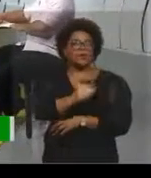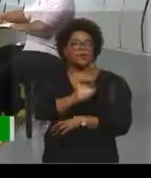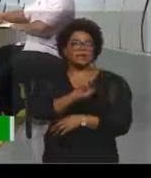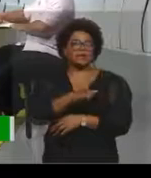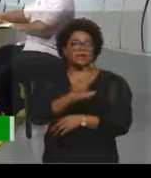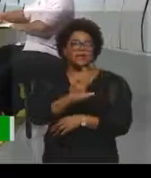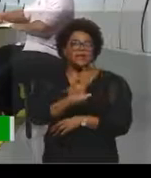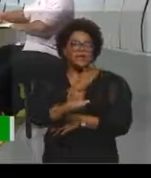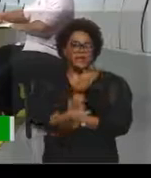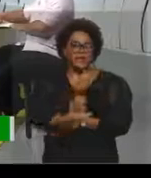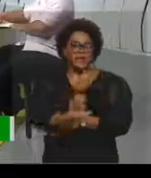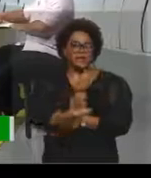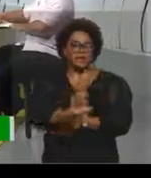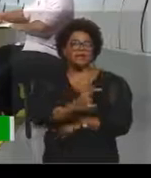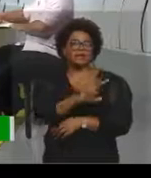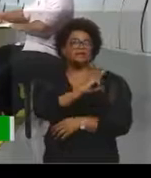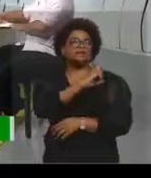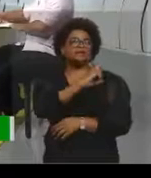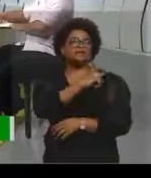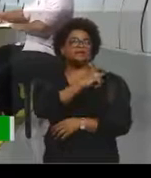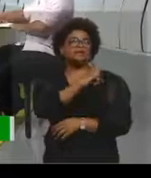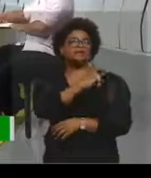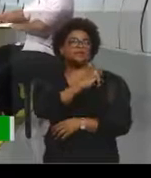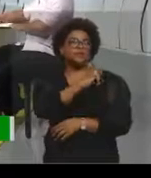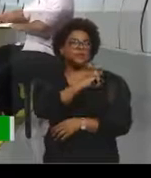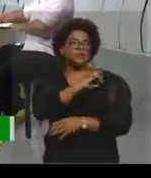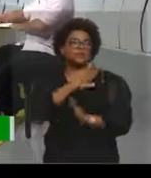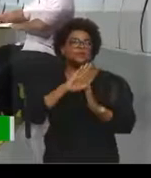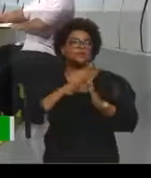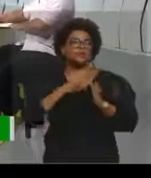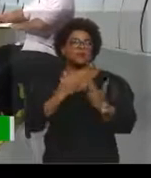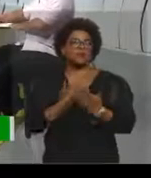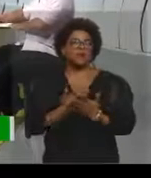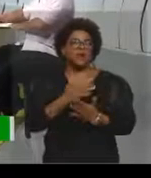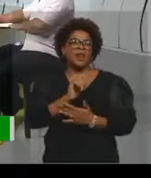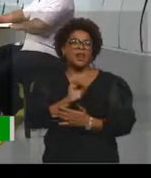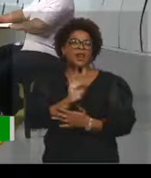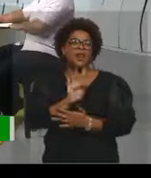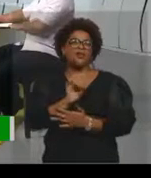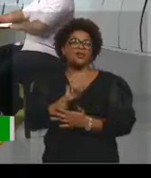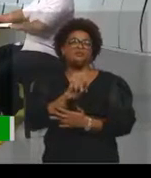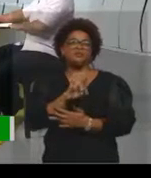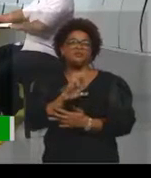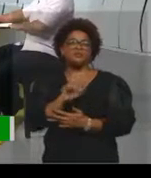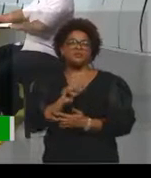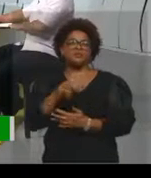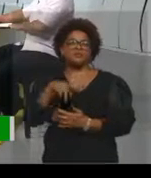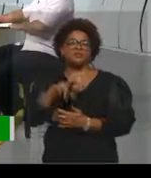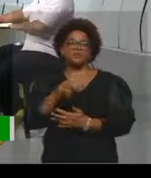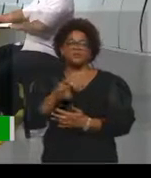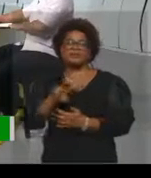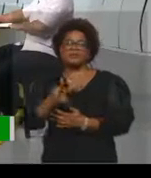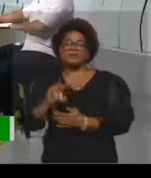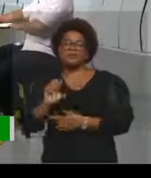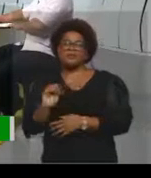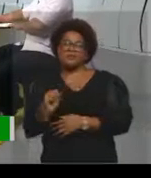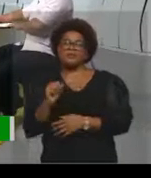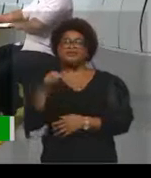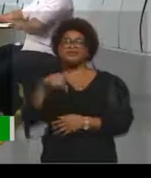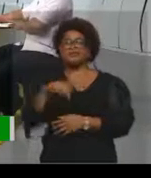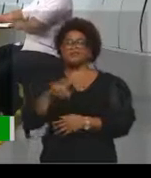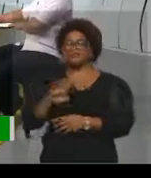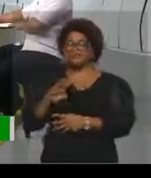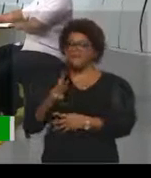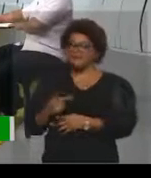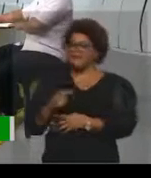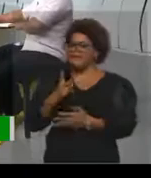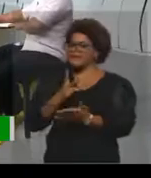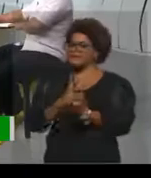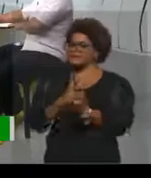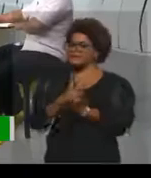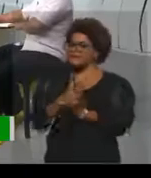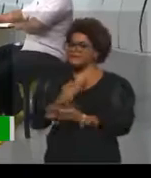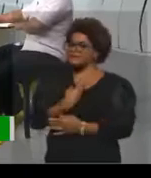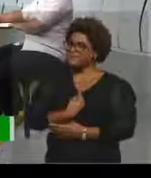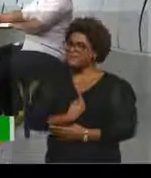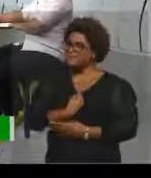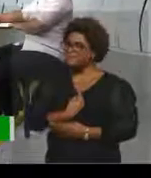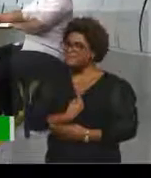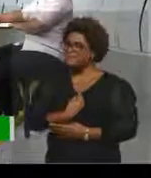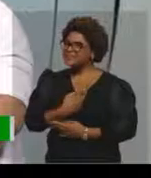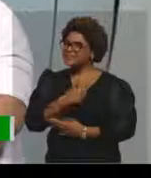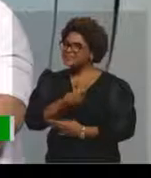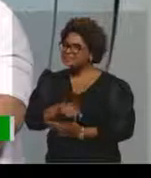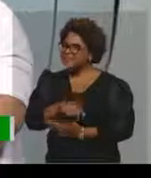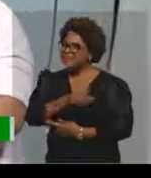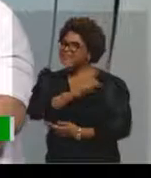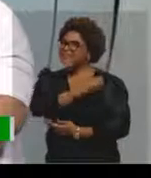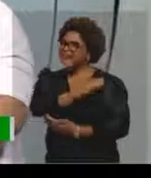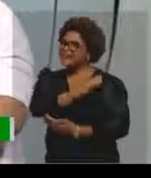do 2º ano da Escola Estadual Professor Afonso Neves, aqui de Belo Horizonte. A Rosiane também sempre participa aqui com a gente. A Rosiane é uma querida,